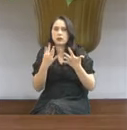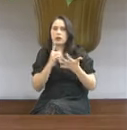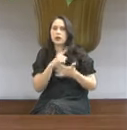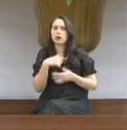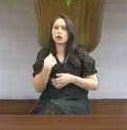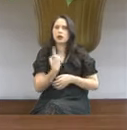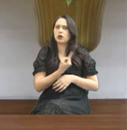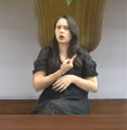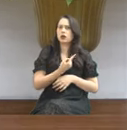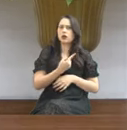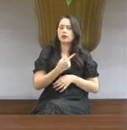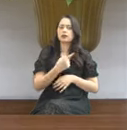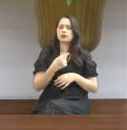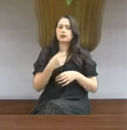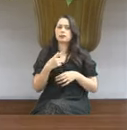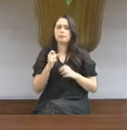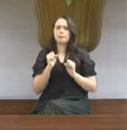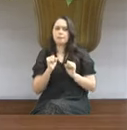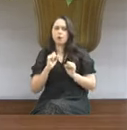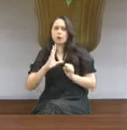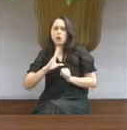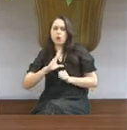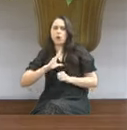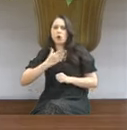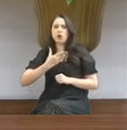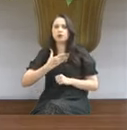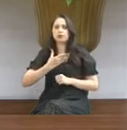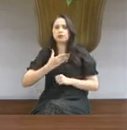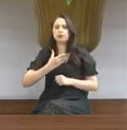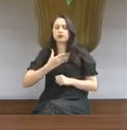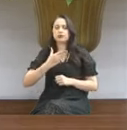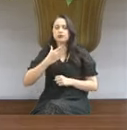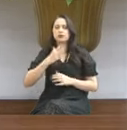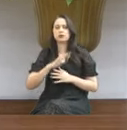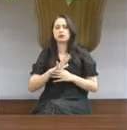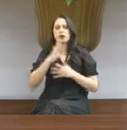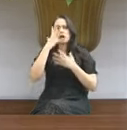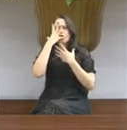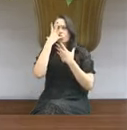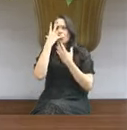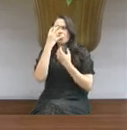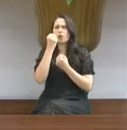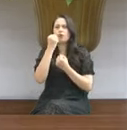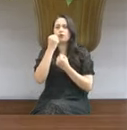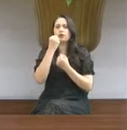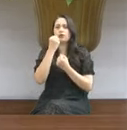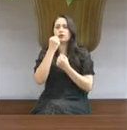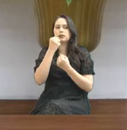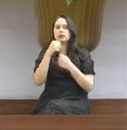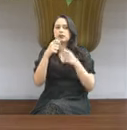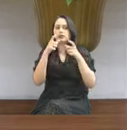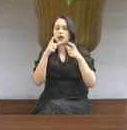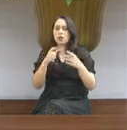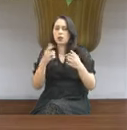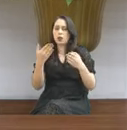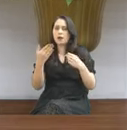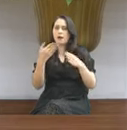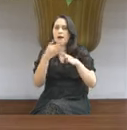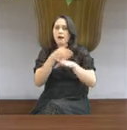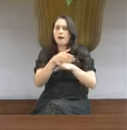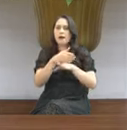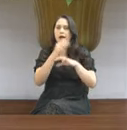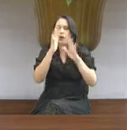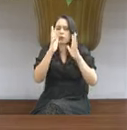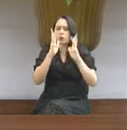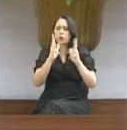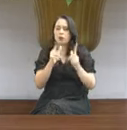com ousadia e confiança no santuário pelo